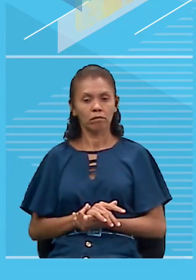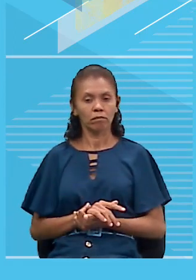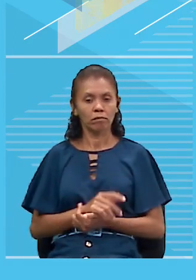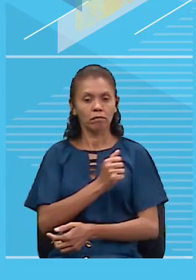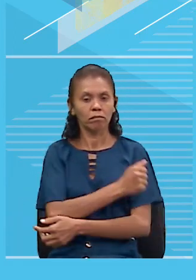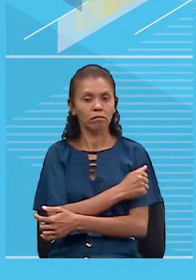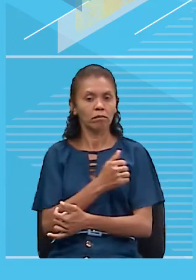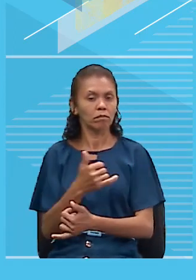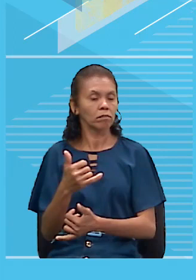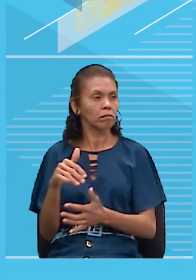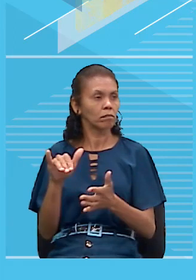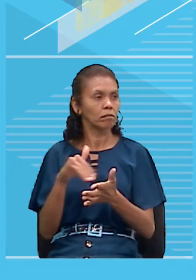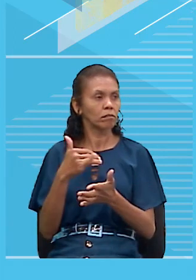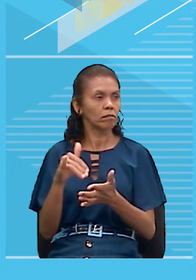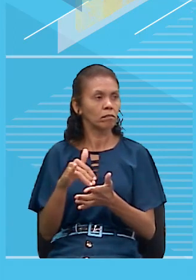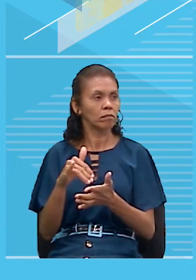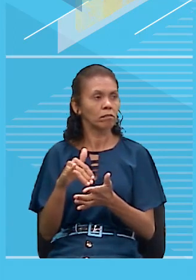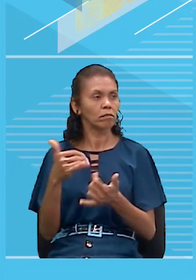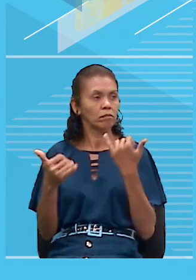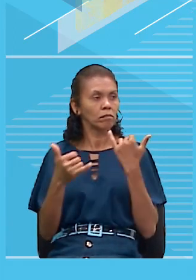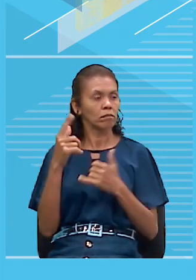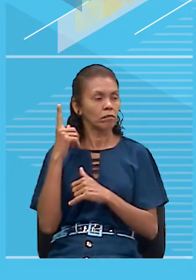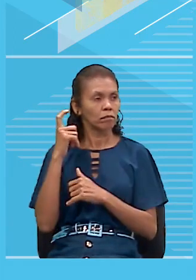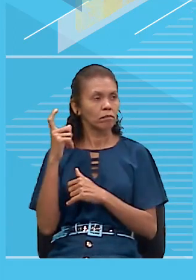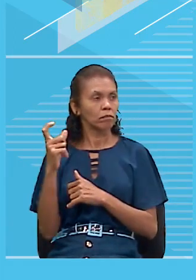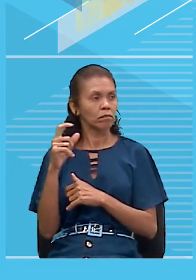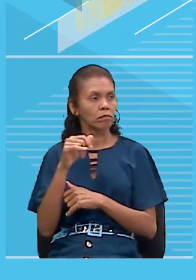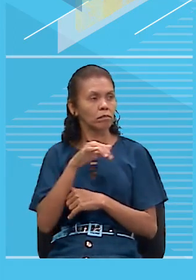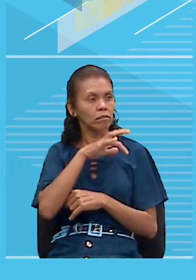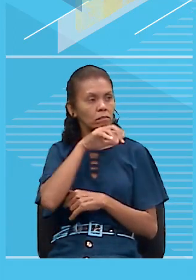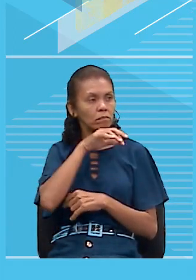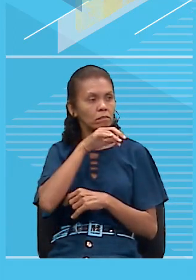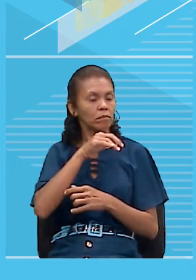leão meu amigo Danielzinho dá uma ajusta aí no áudio